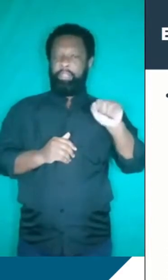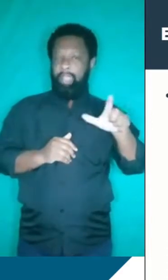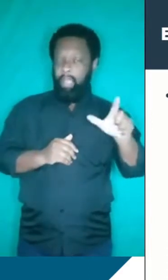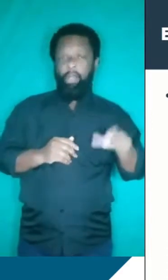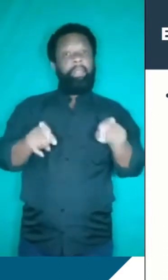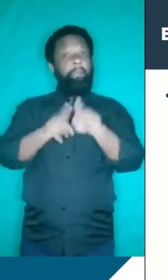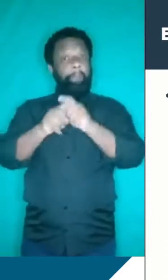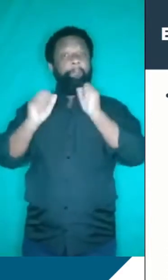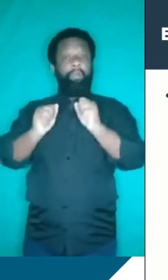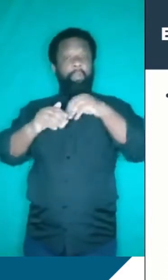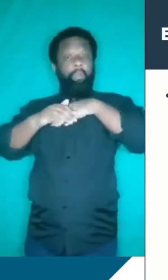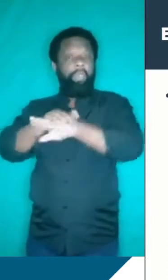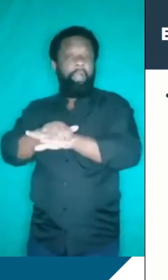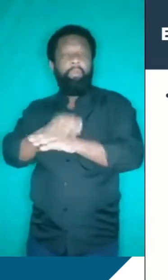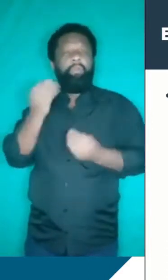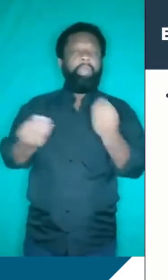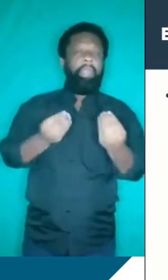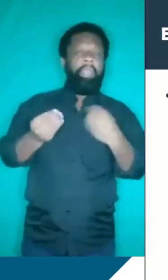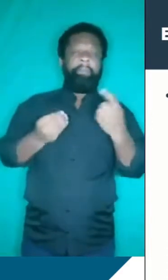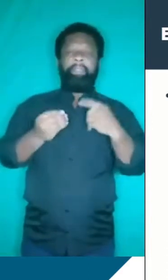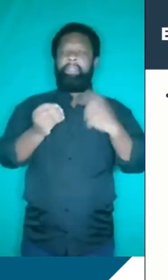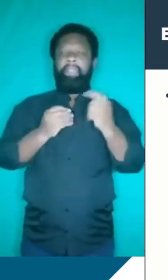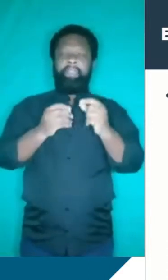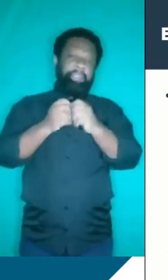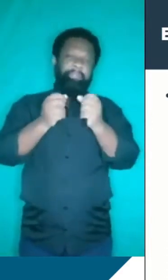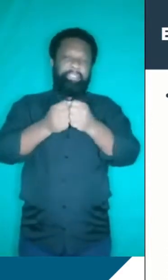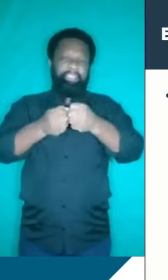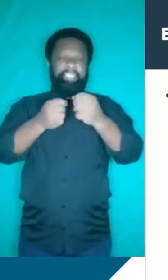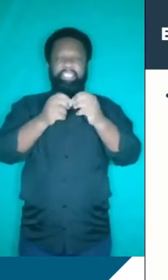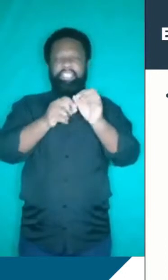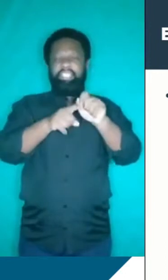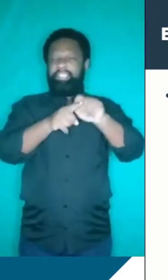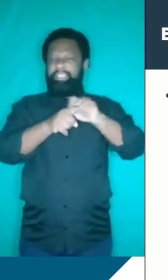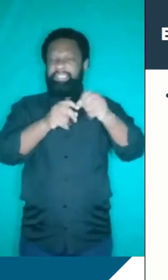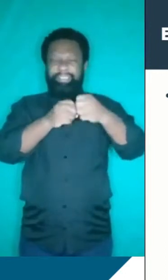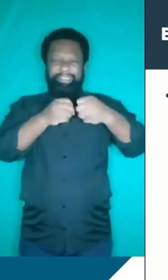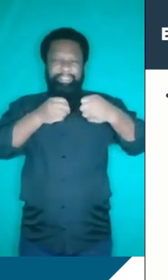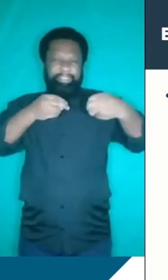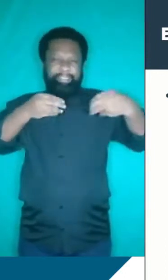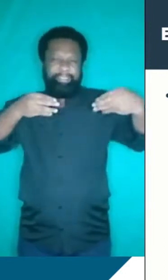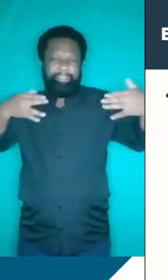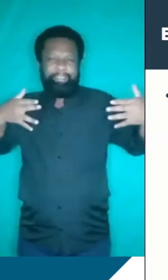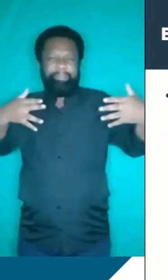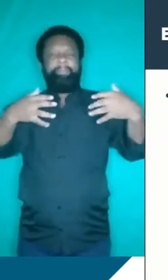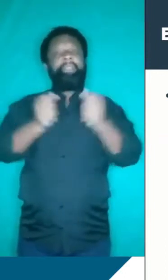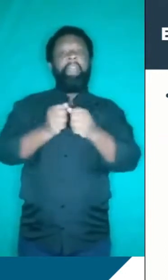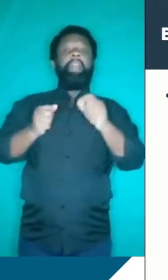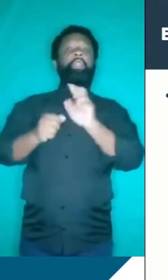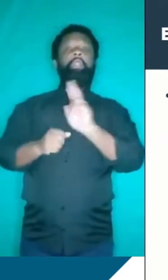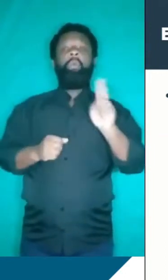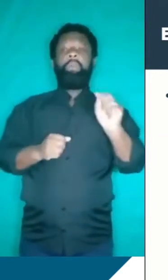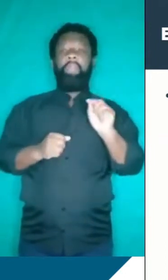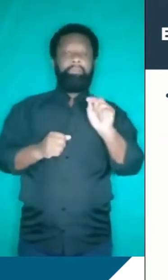ela pode ser armazenada numa mola ou num elástico. Ela pode ser armazenada de forma elástica, né? E isso vai